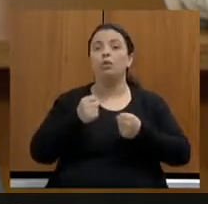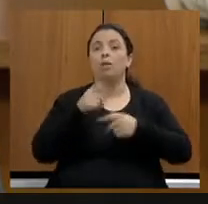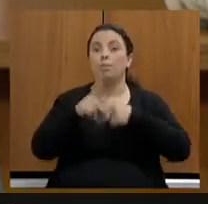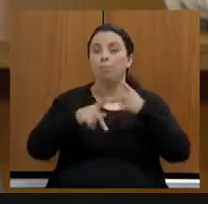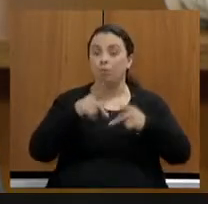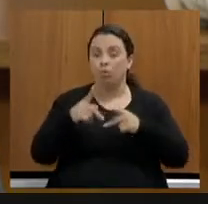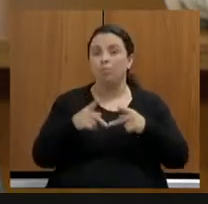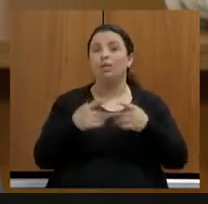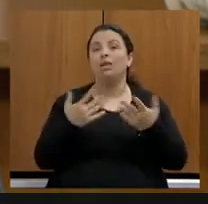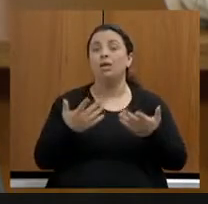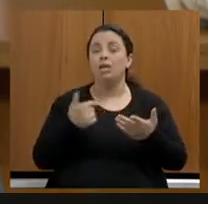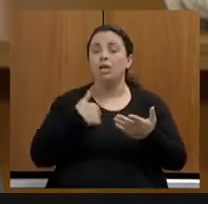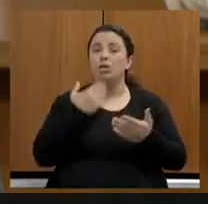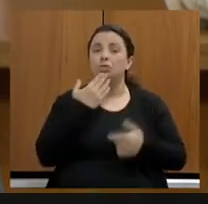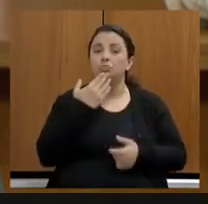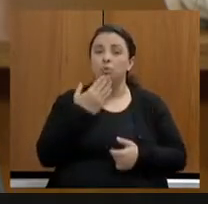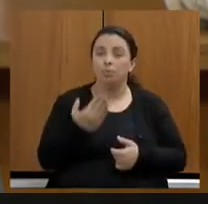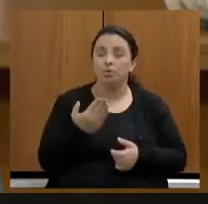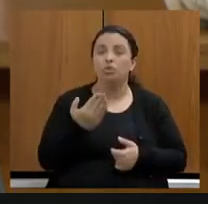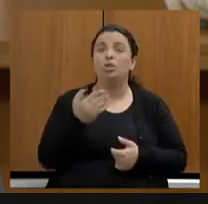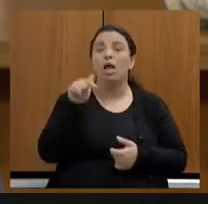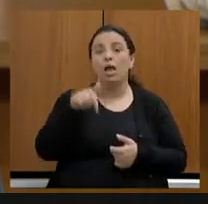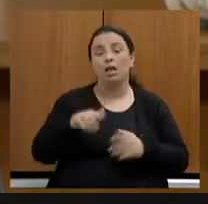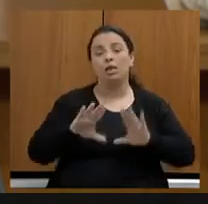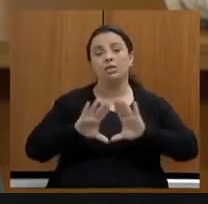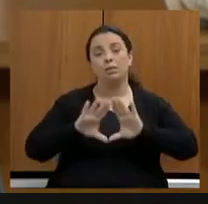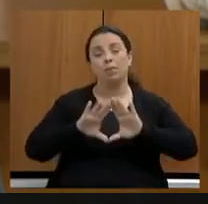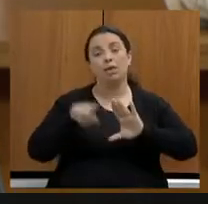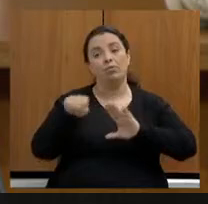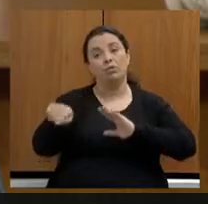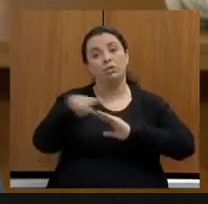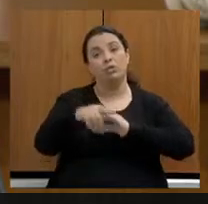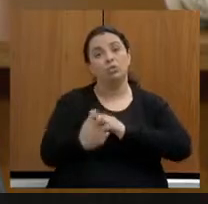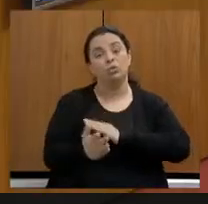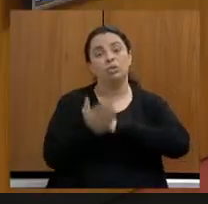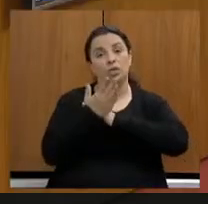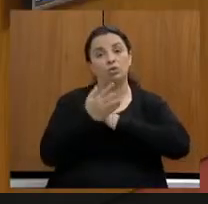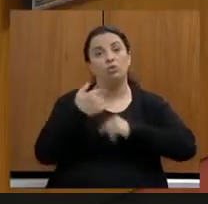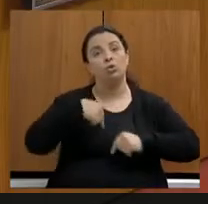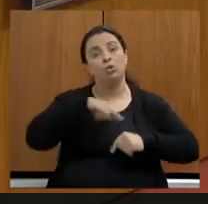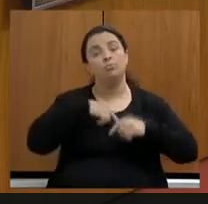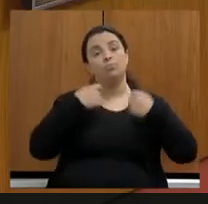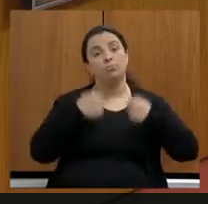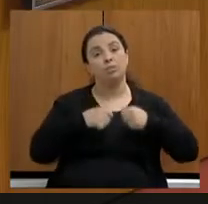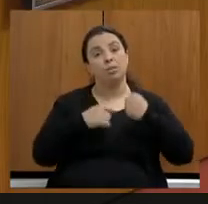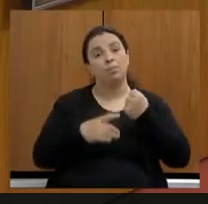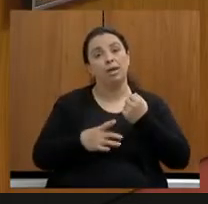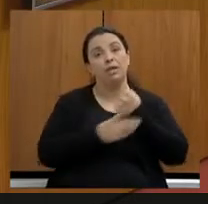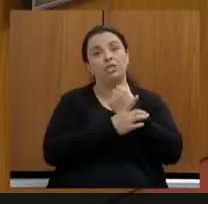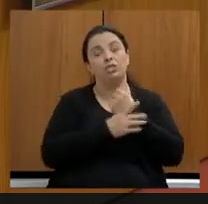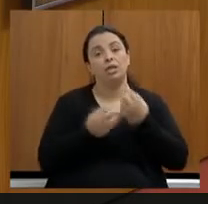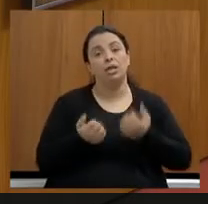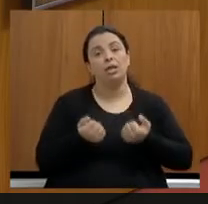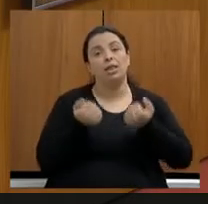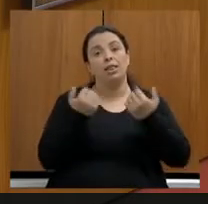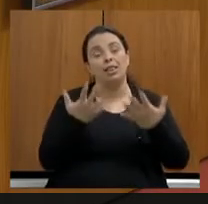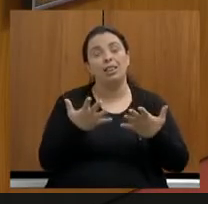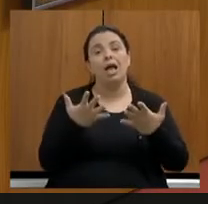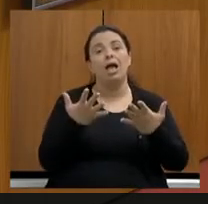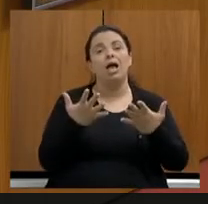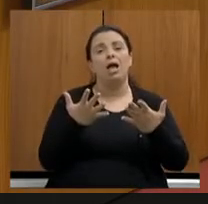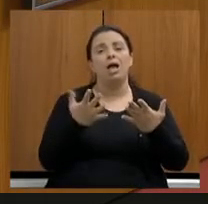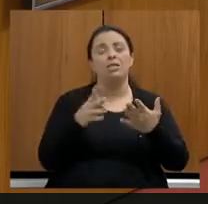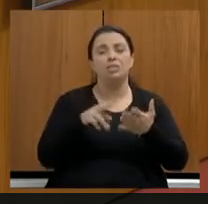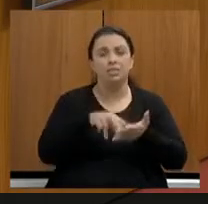deixa aqui meu pedido a essa casa que nos ajude na porque a gente precisa muito garantida a segurança que esse prefeito de